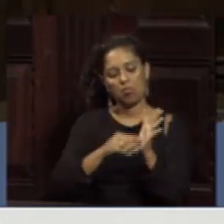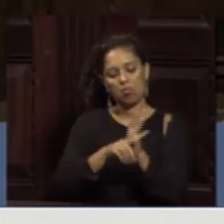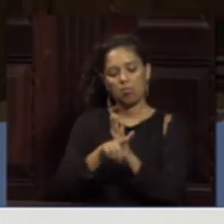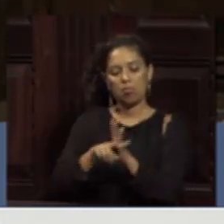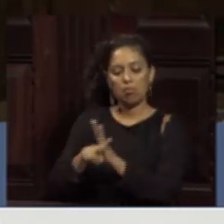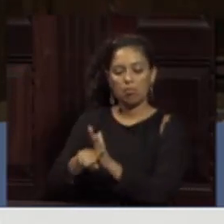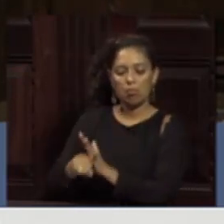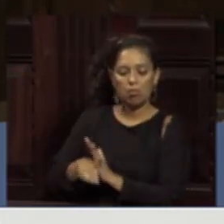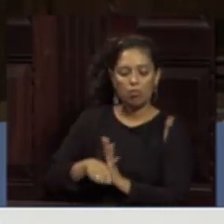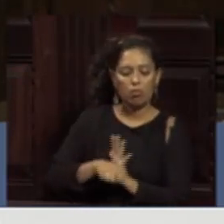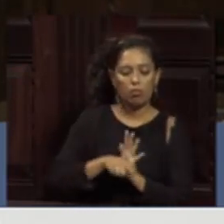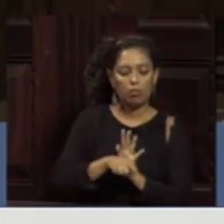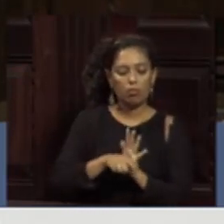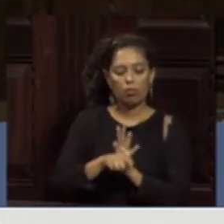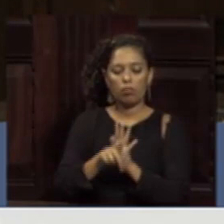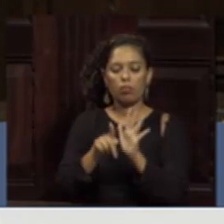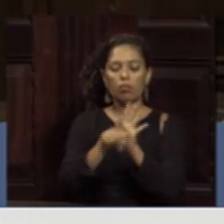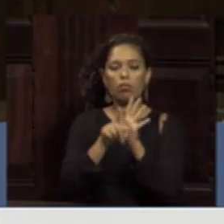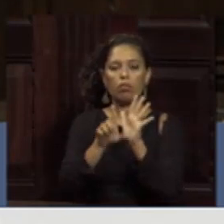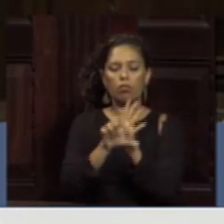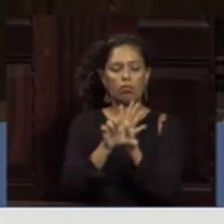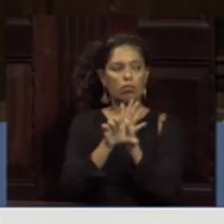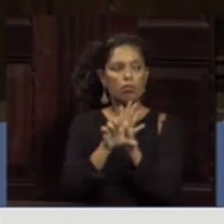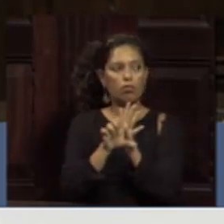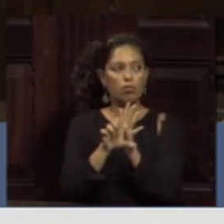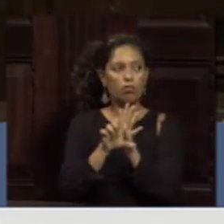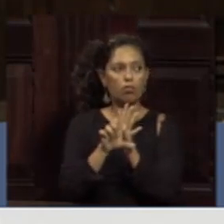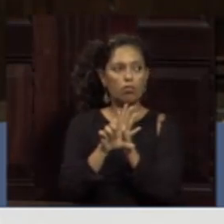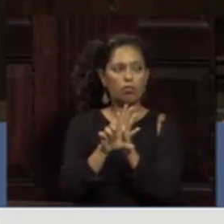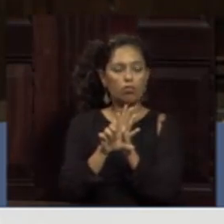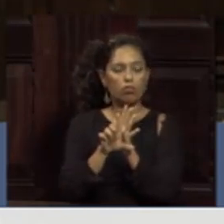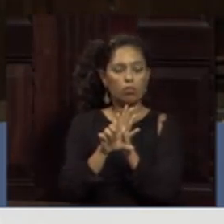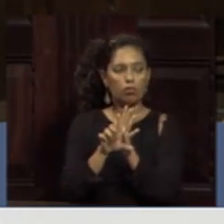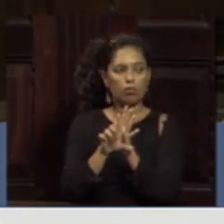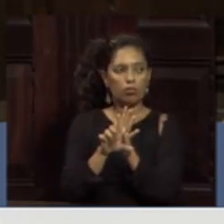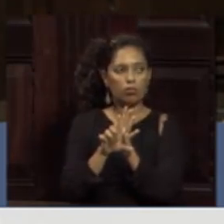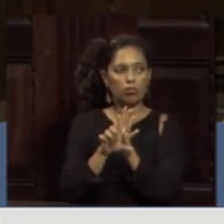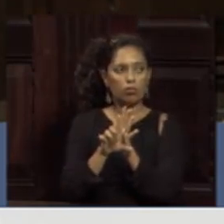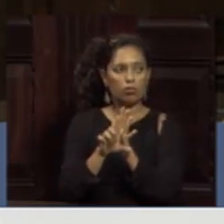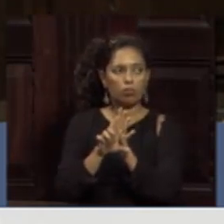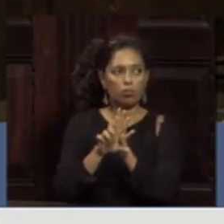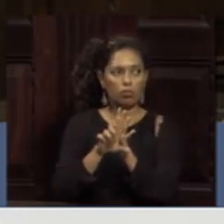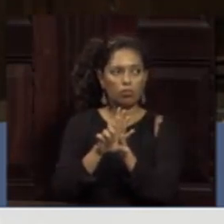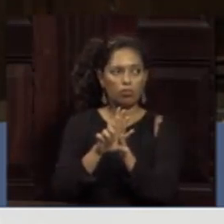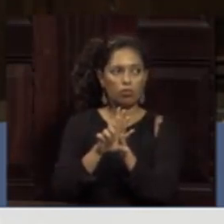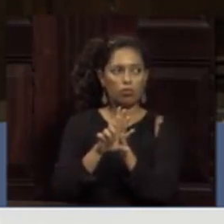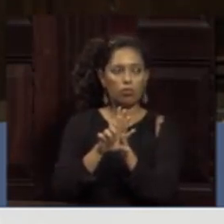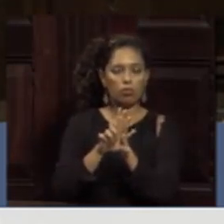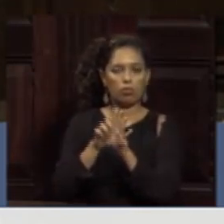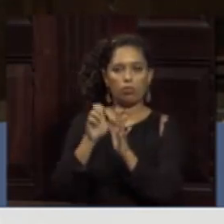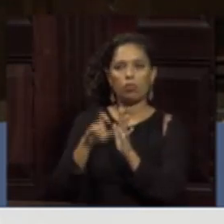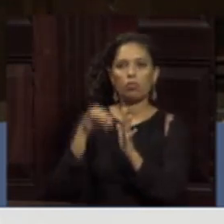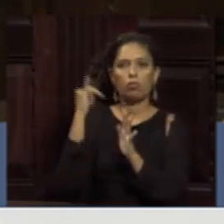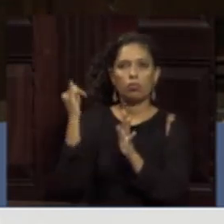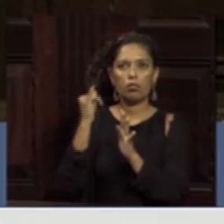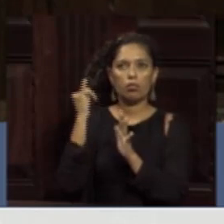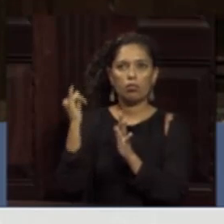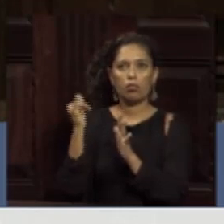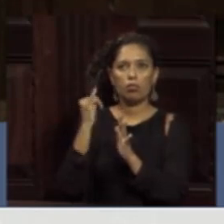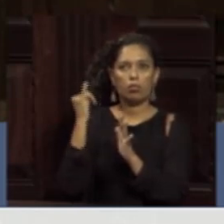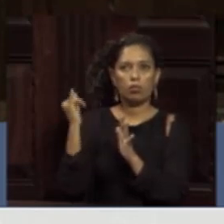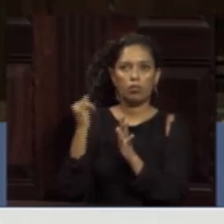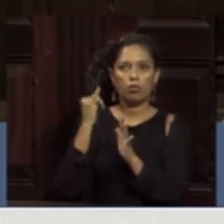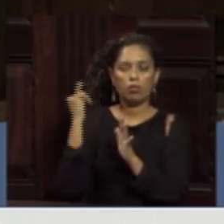mais aprofundada do projeto, é possível, porque está em primeira discussão e dá volta em segunda,